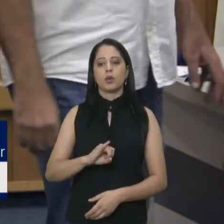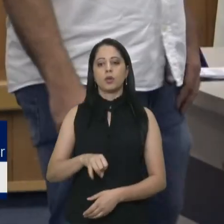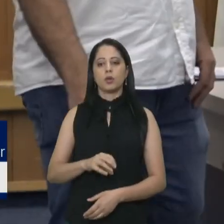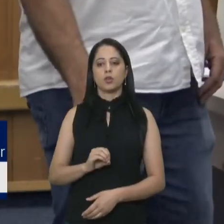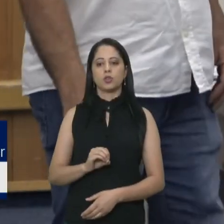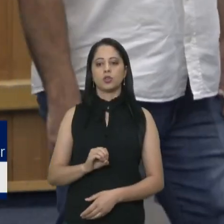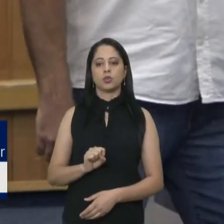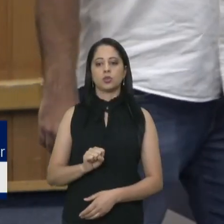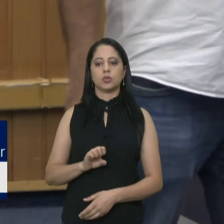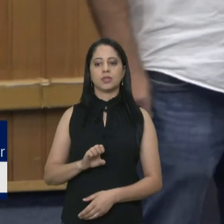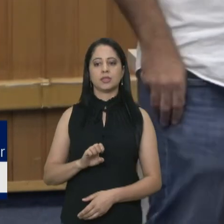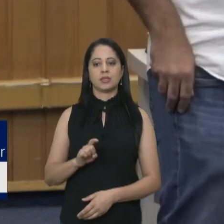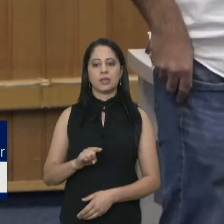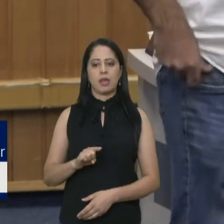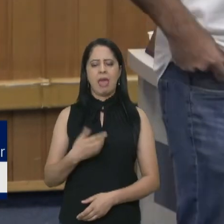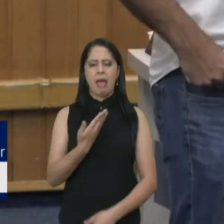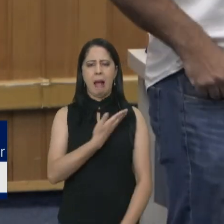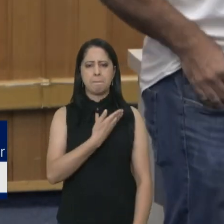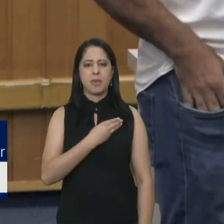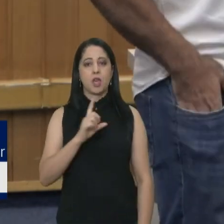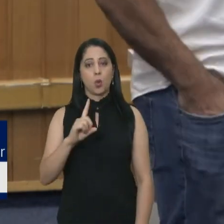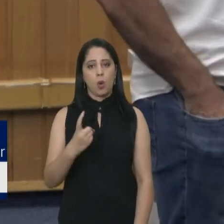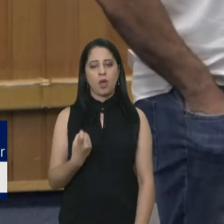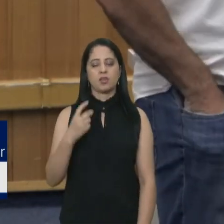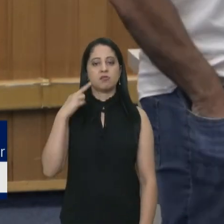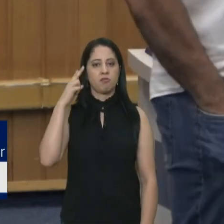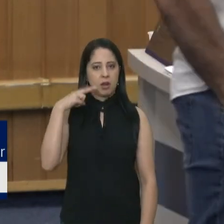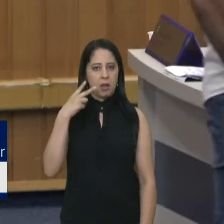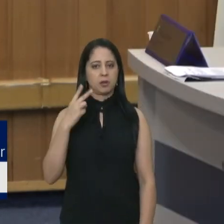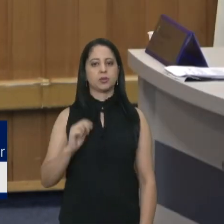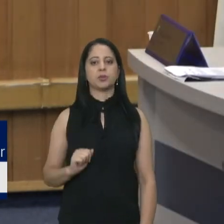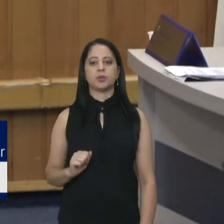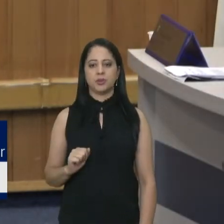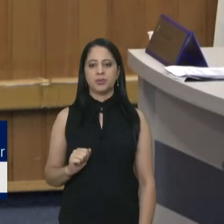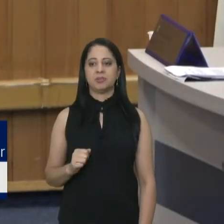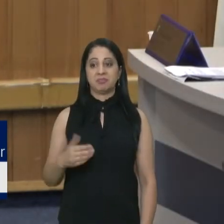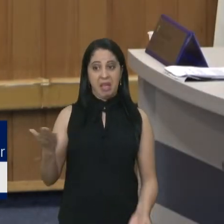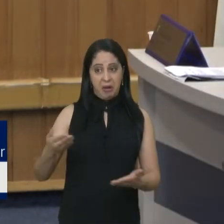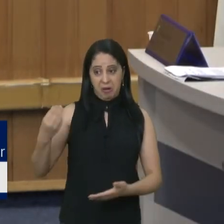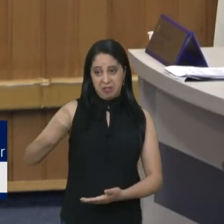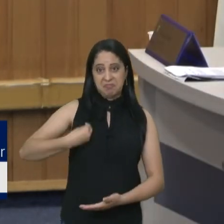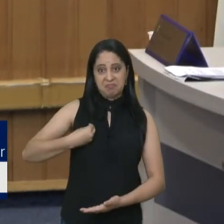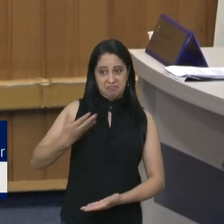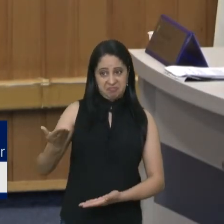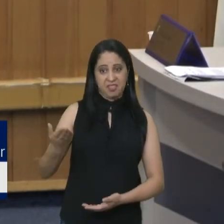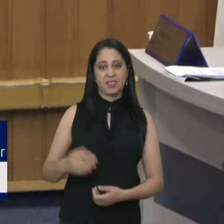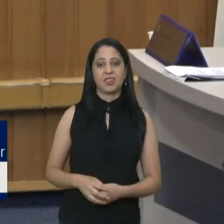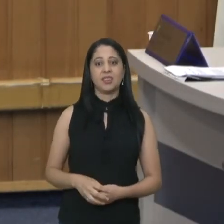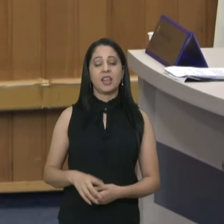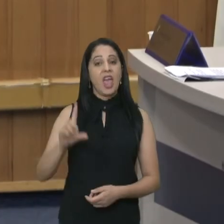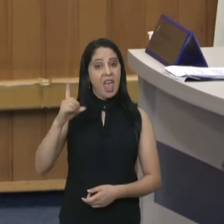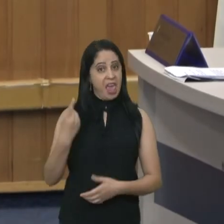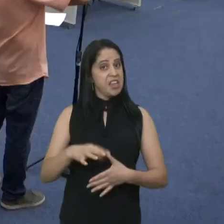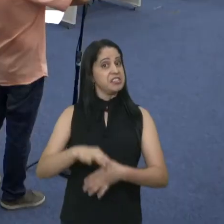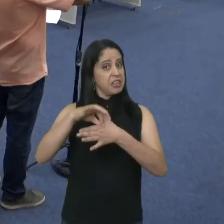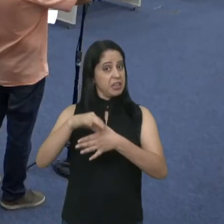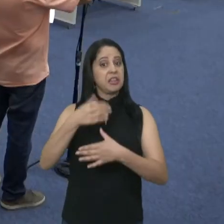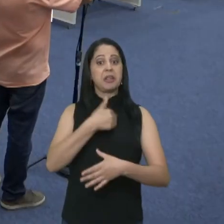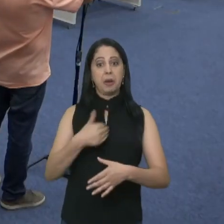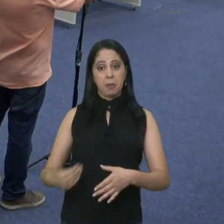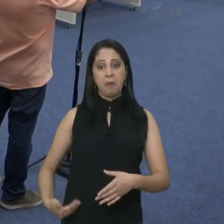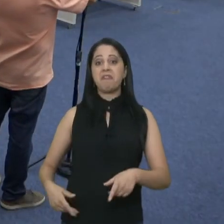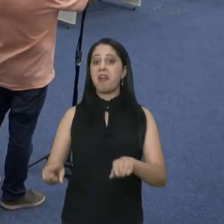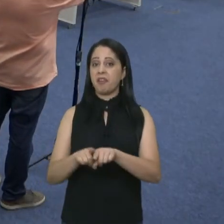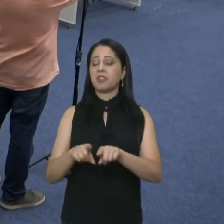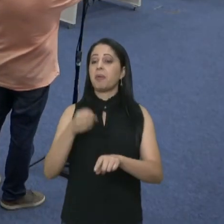grande amigo nosso, ex-vereador, trabalhou bastante aqui nessa casa, ex-líder de governo também.